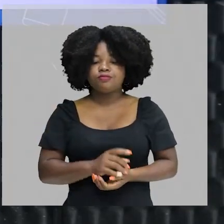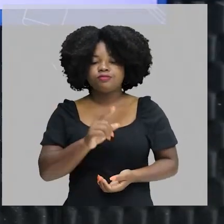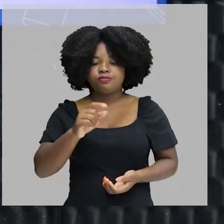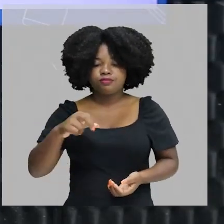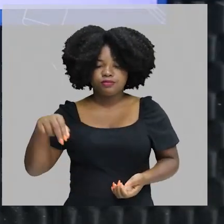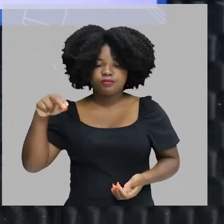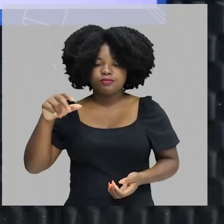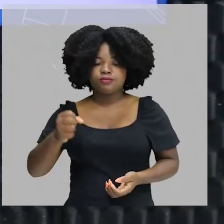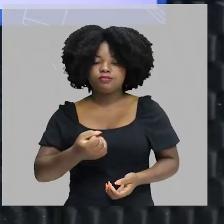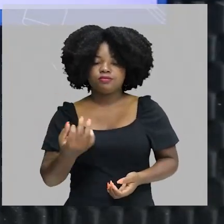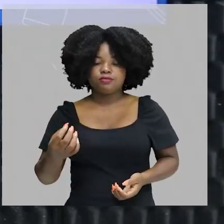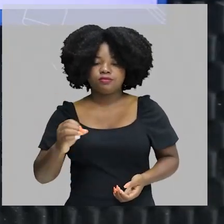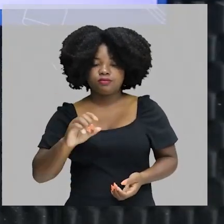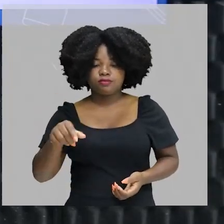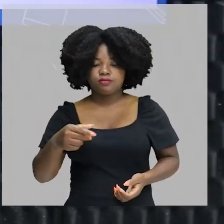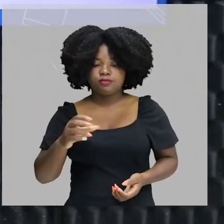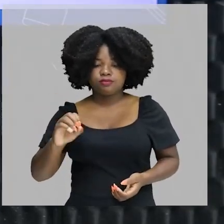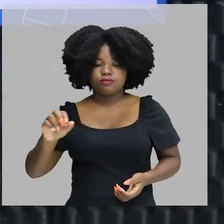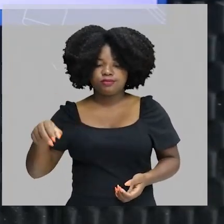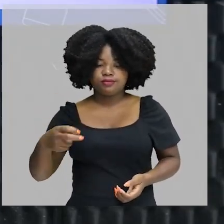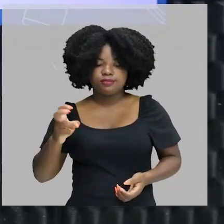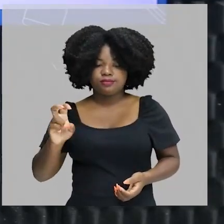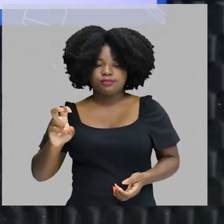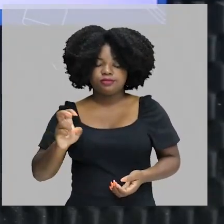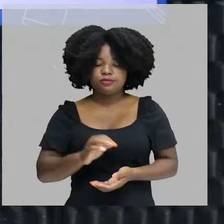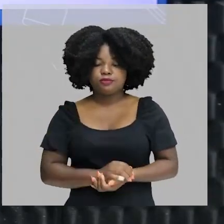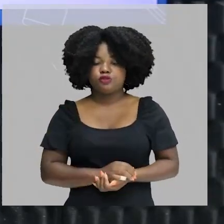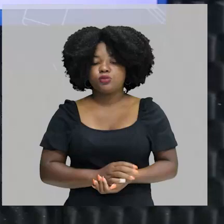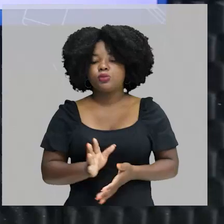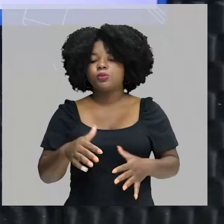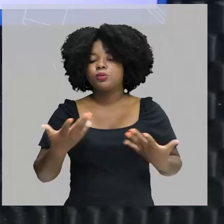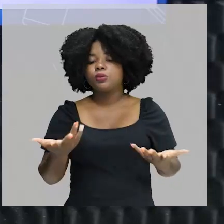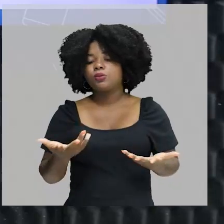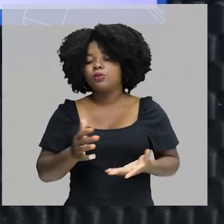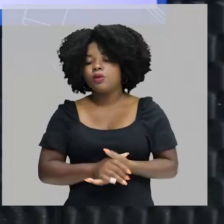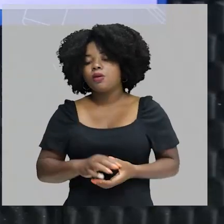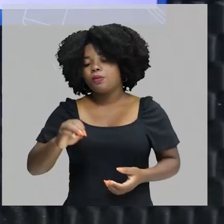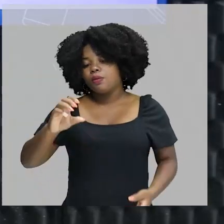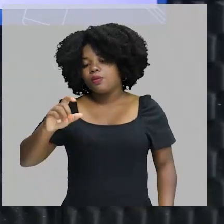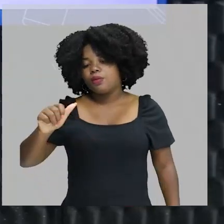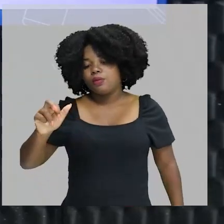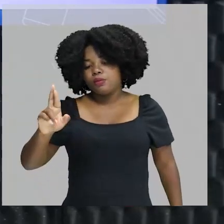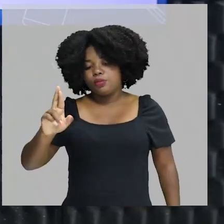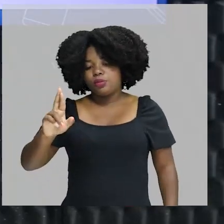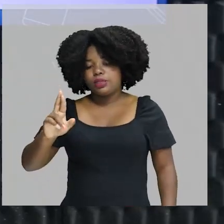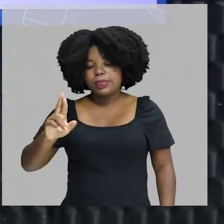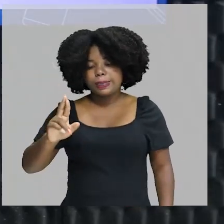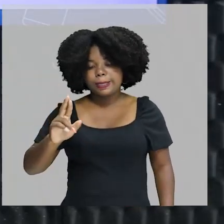mols? 0,05. E qual é a massa molar do nitrato de zinco?